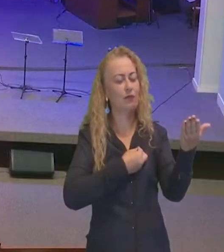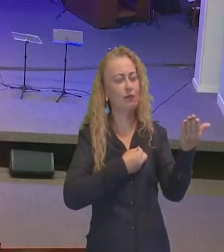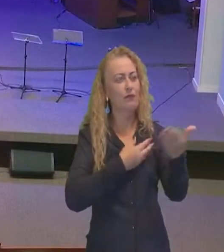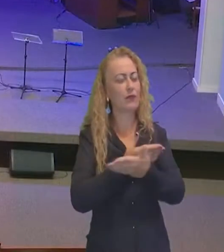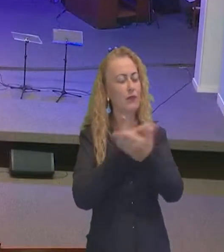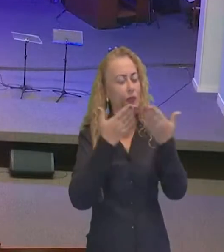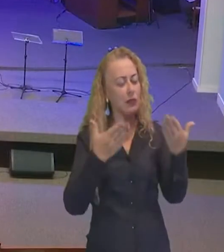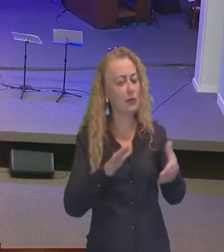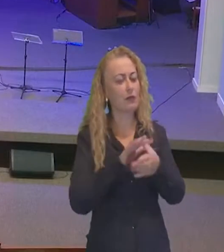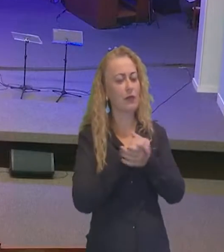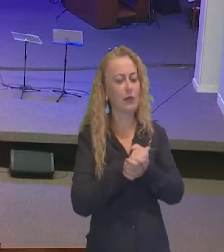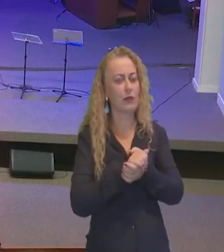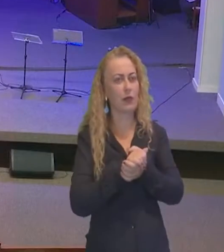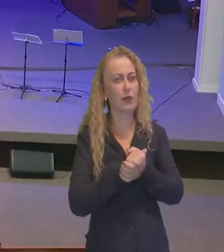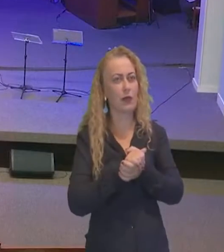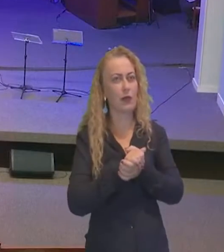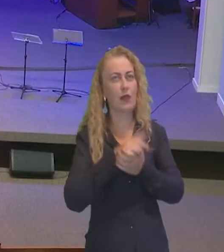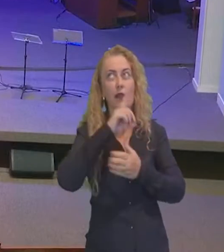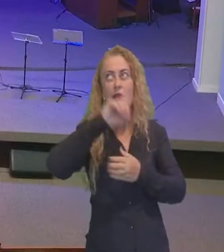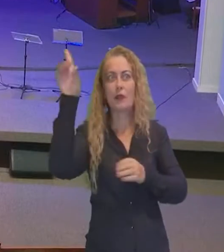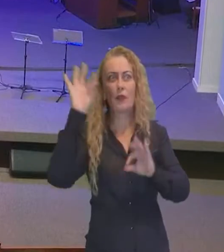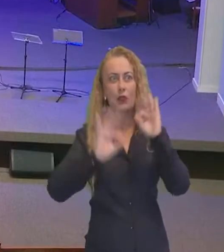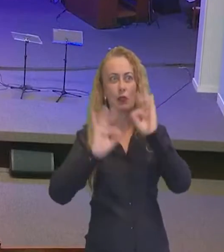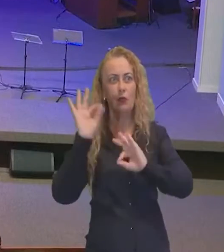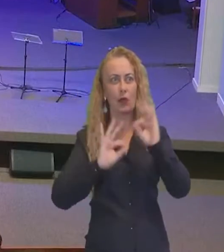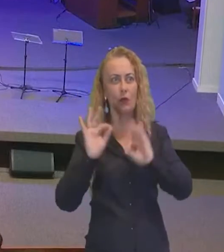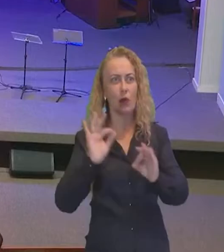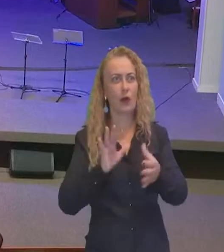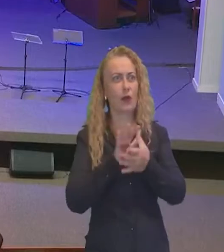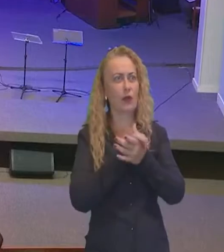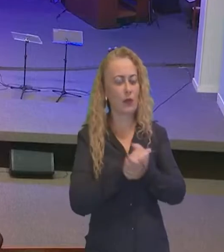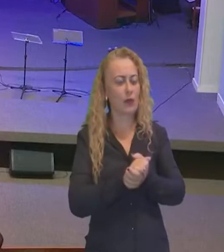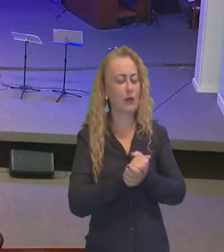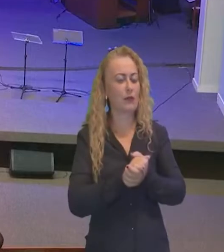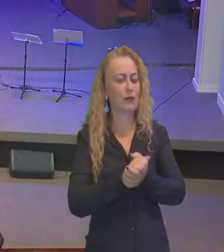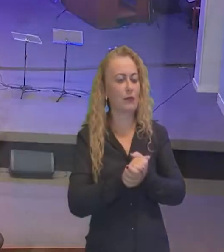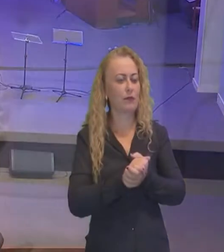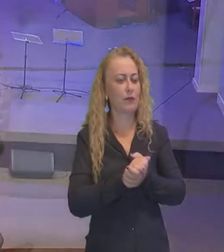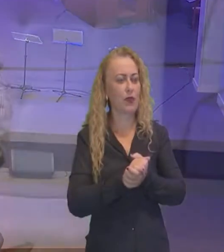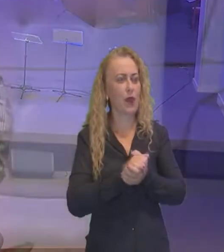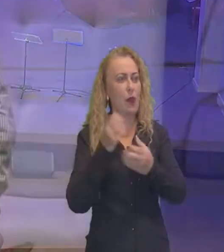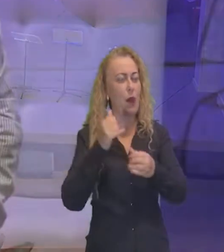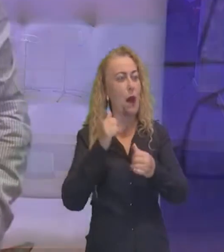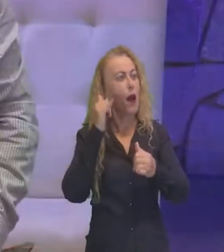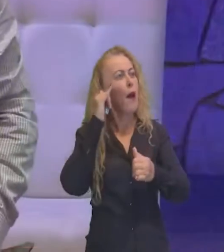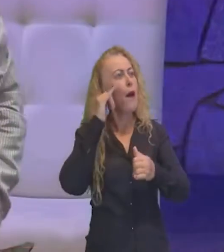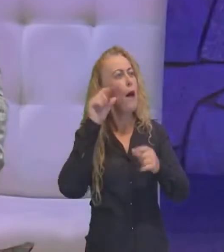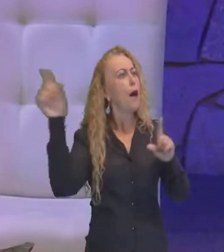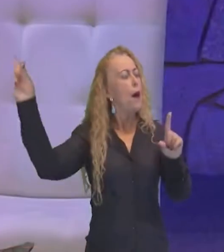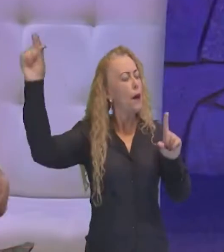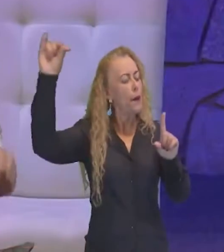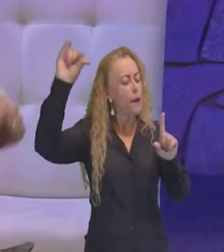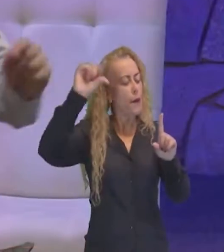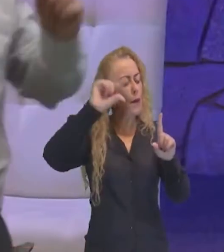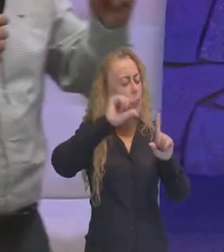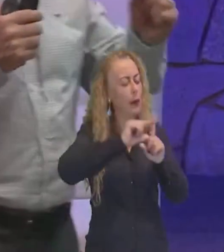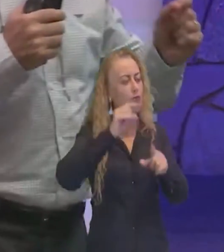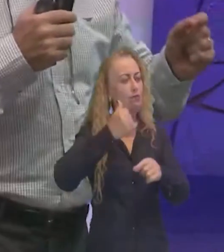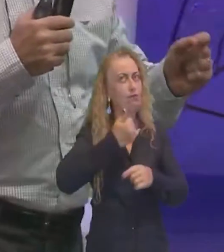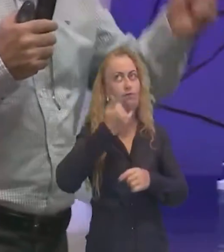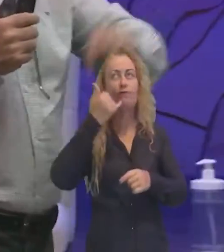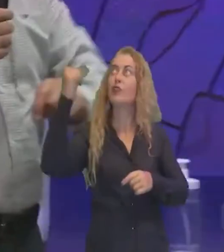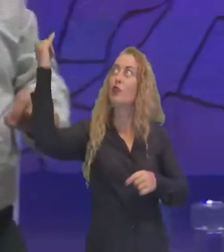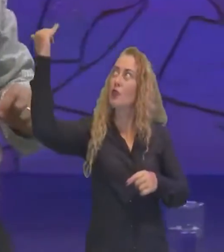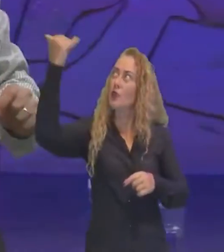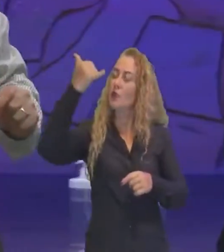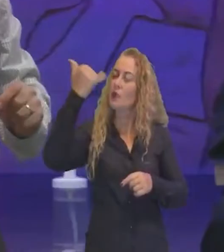palavra para você. Você, querido, querida, que entrou aqui descrente. Porque hoje tem muito crente